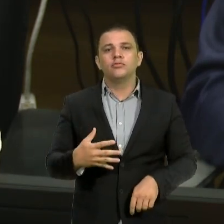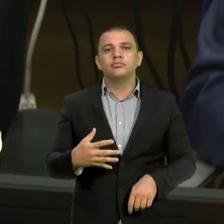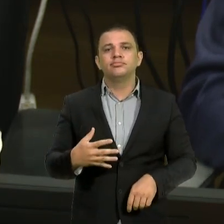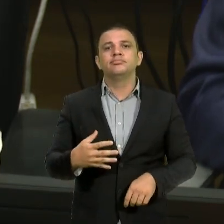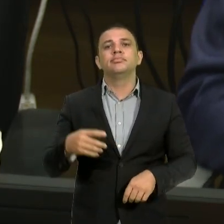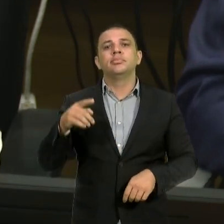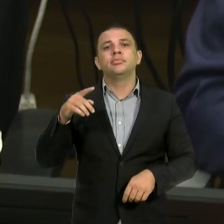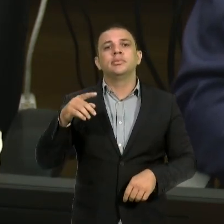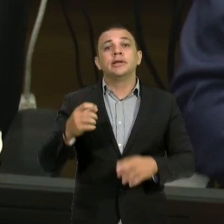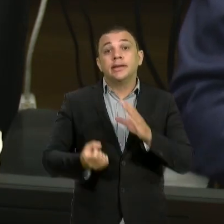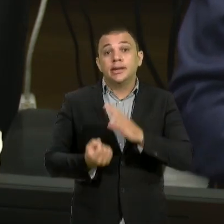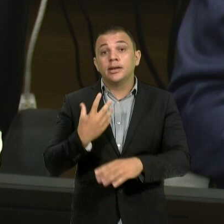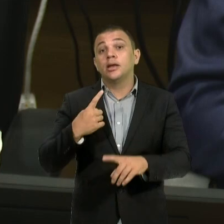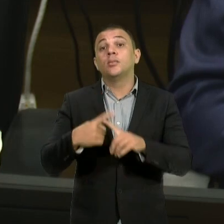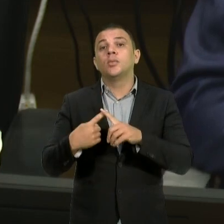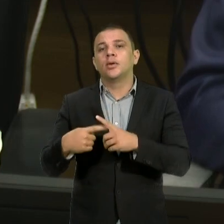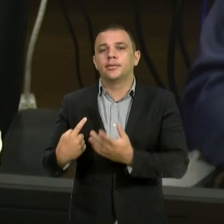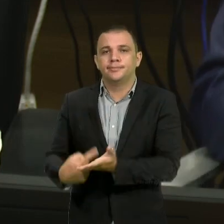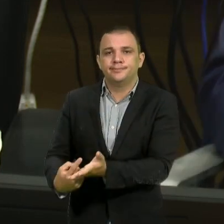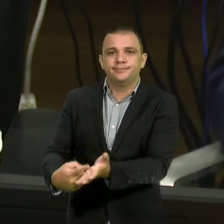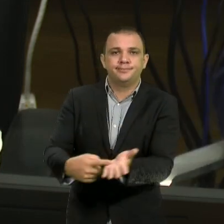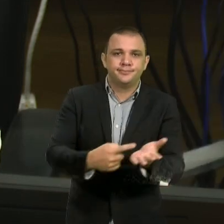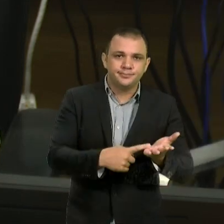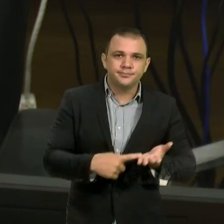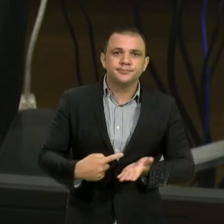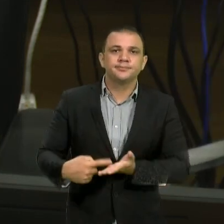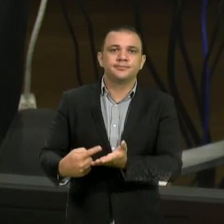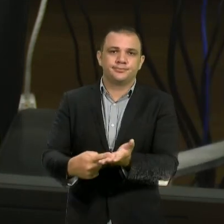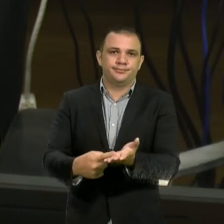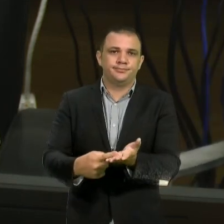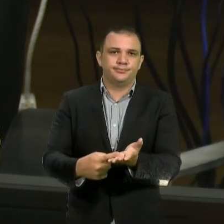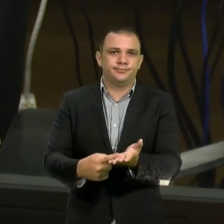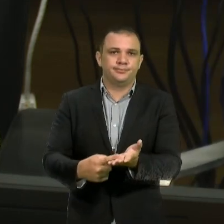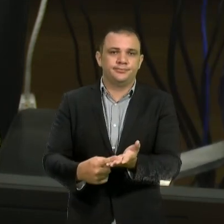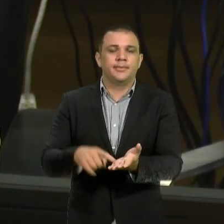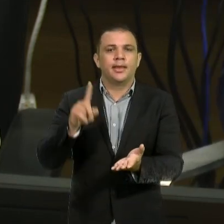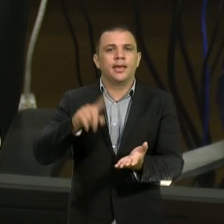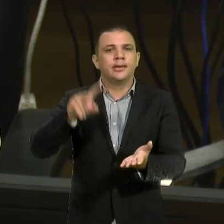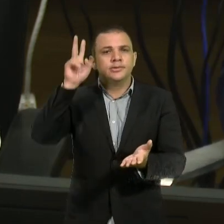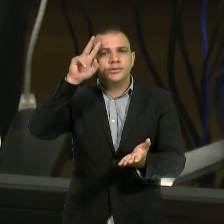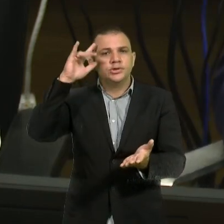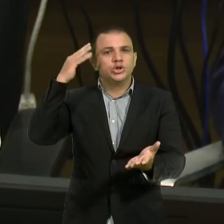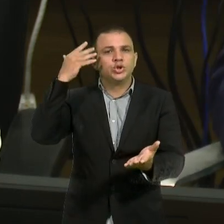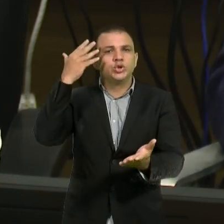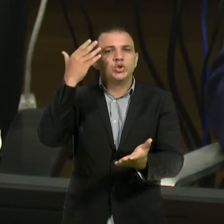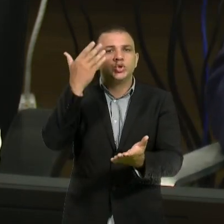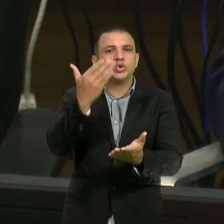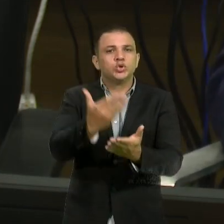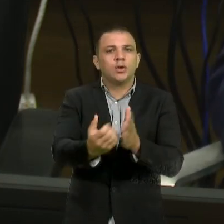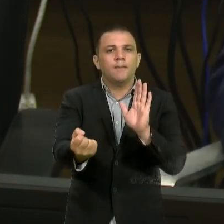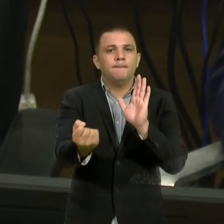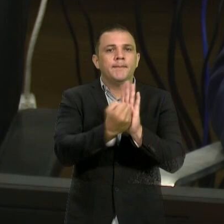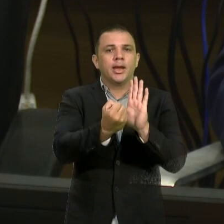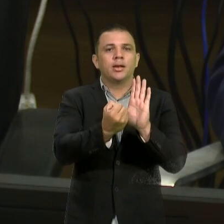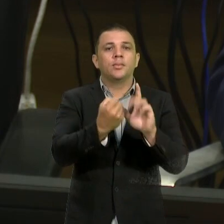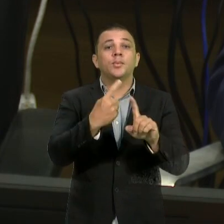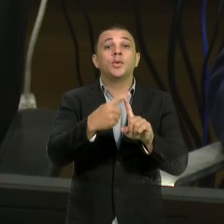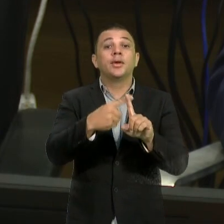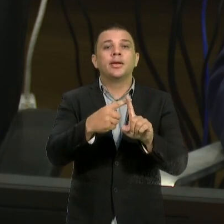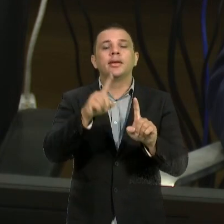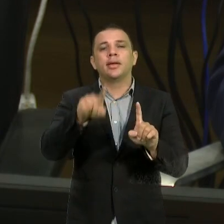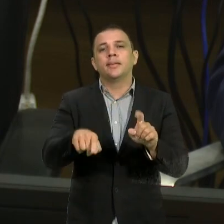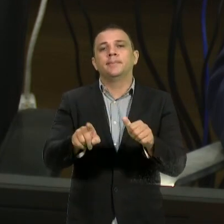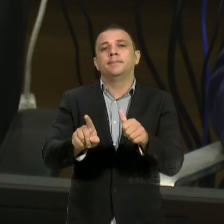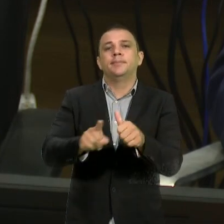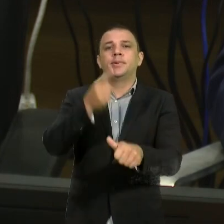Devemos ter em mente que estamos fazendo história com a eleição da primeira deputada